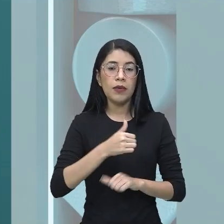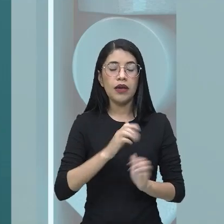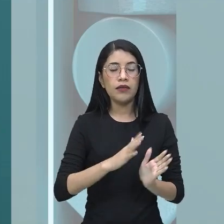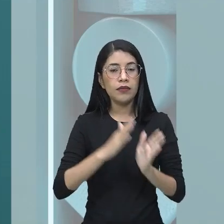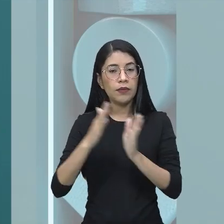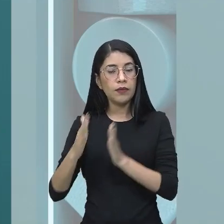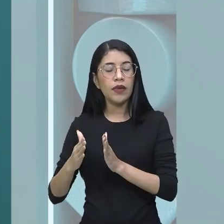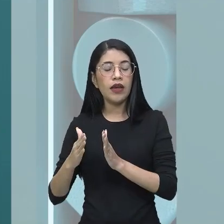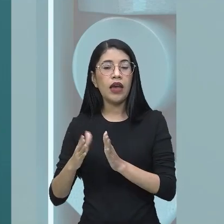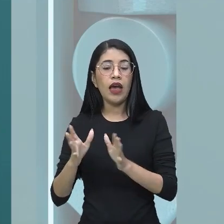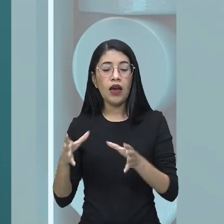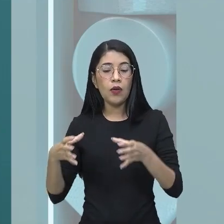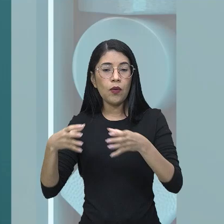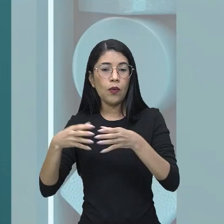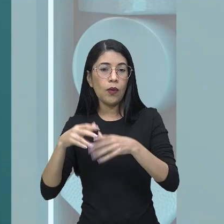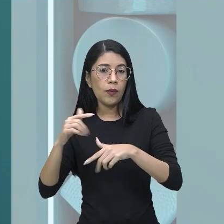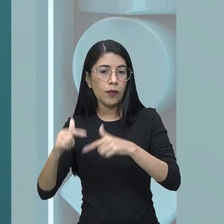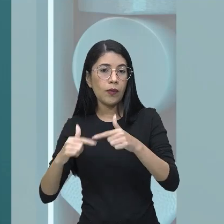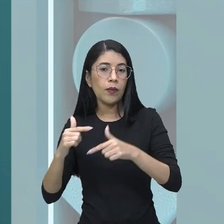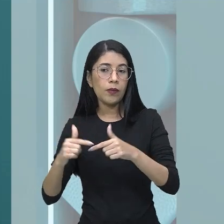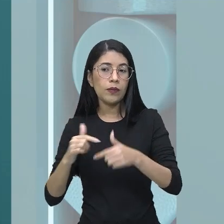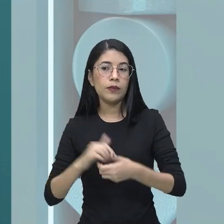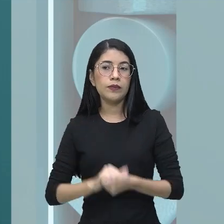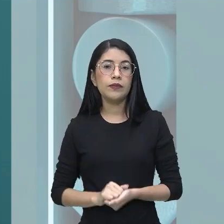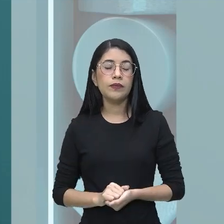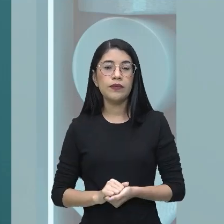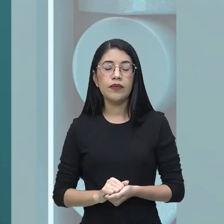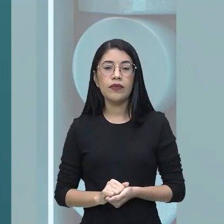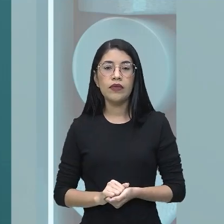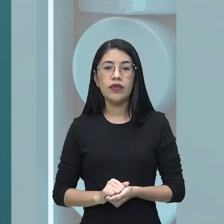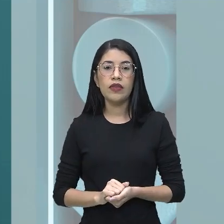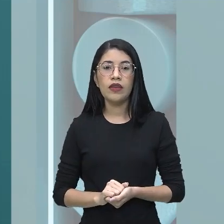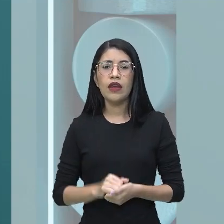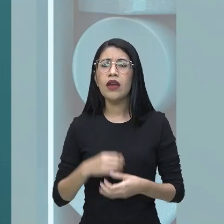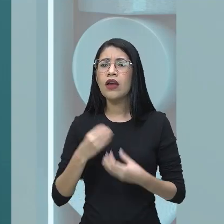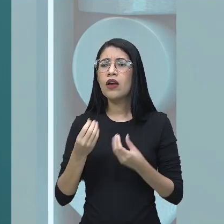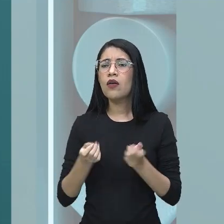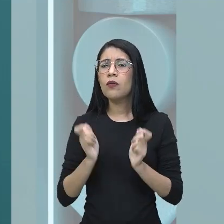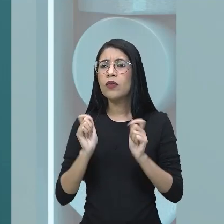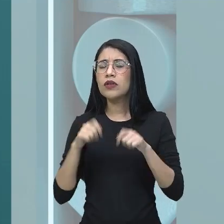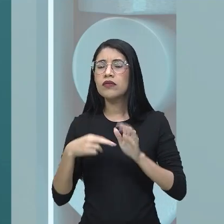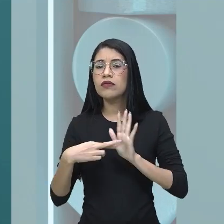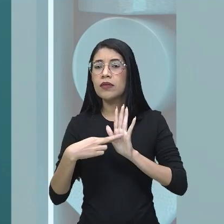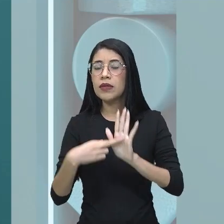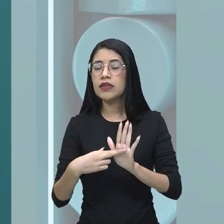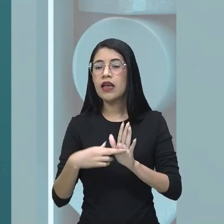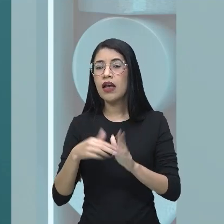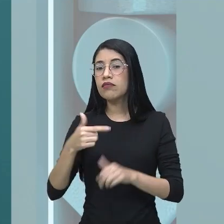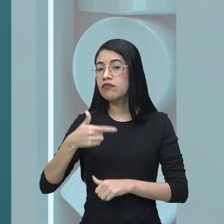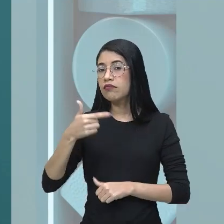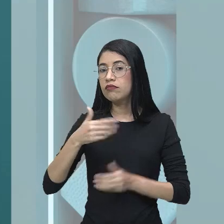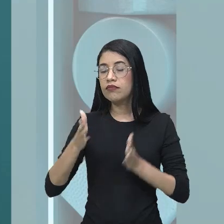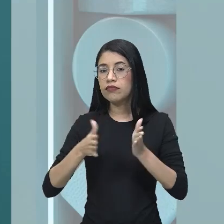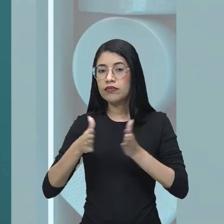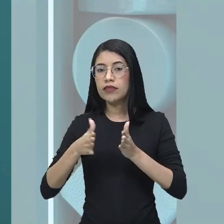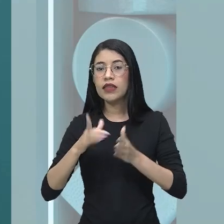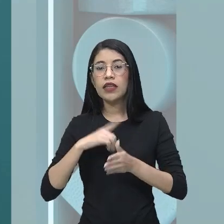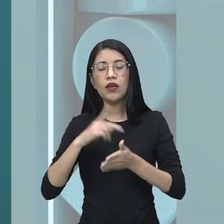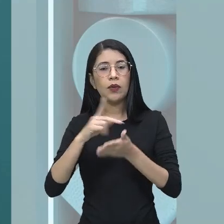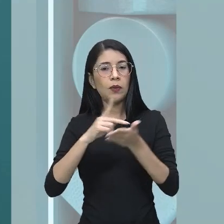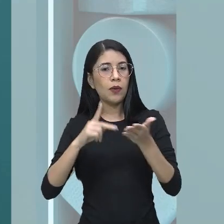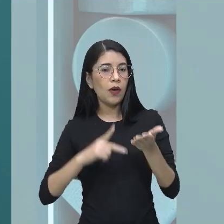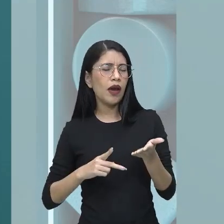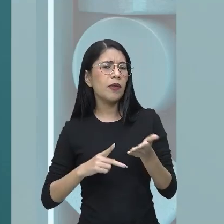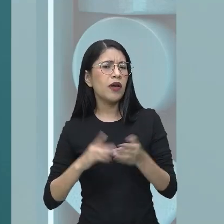mais coletivo na segunda fase. E como representante dessa segunda fase, temos um poema que